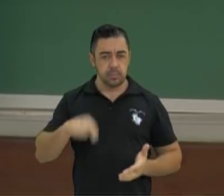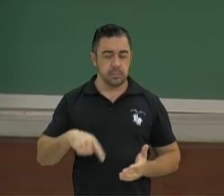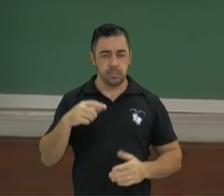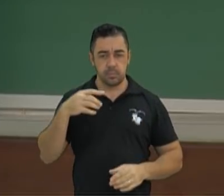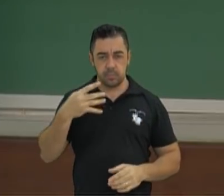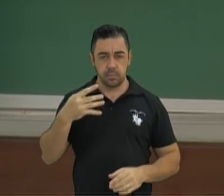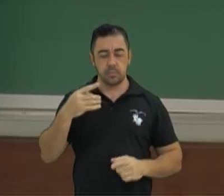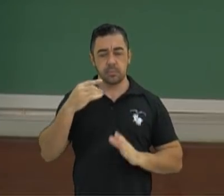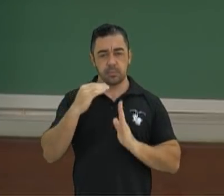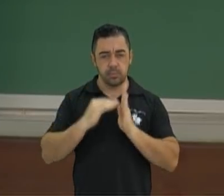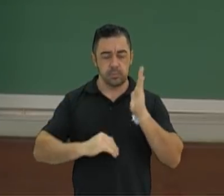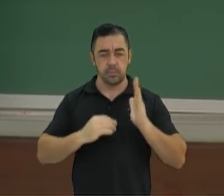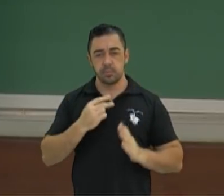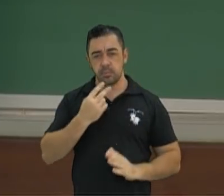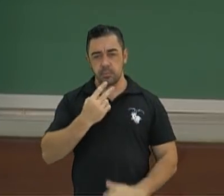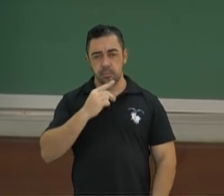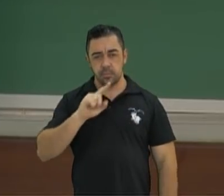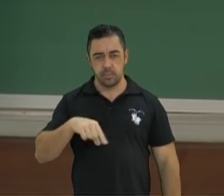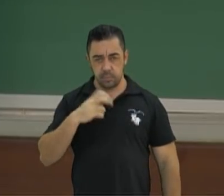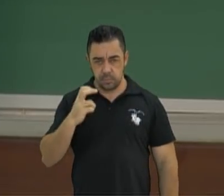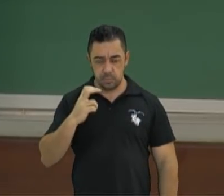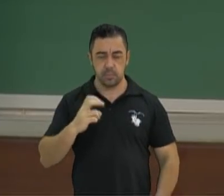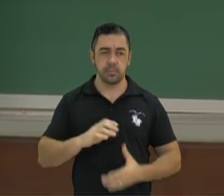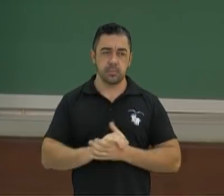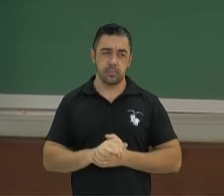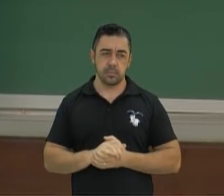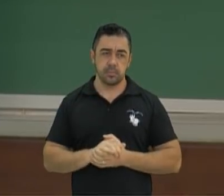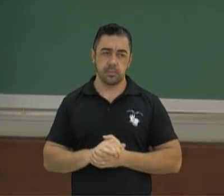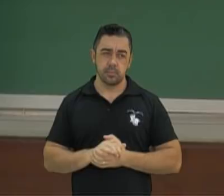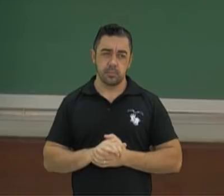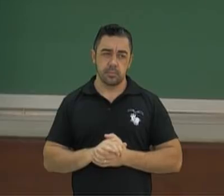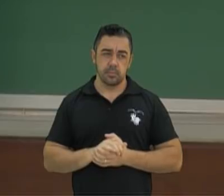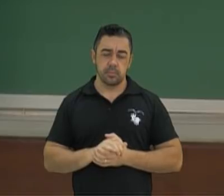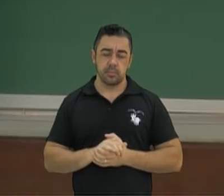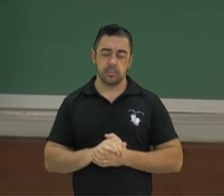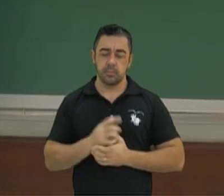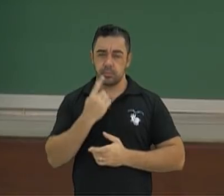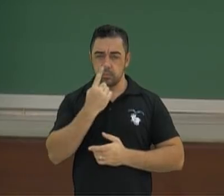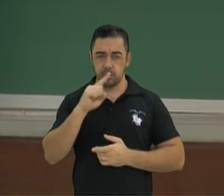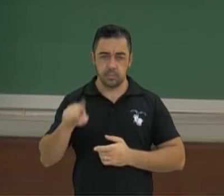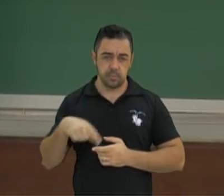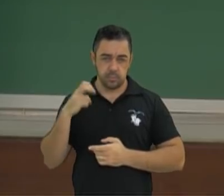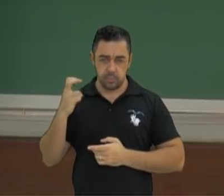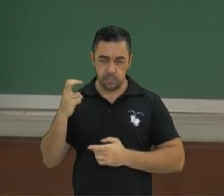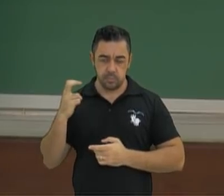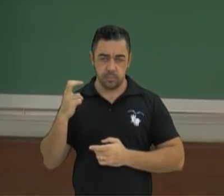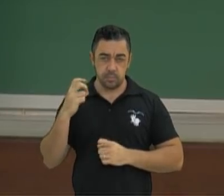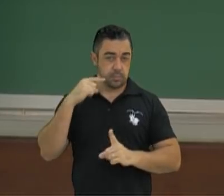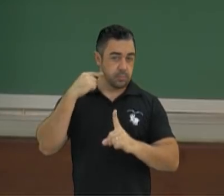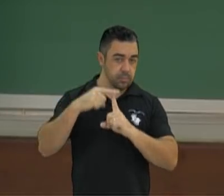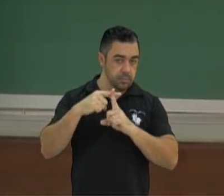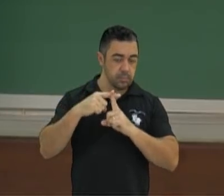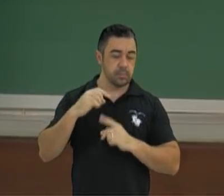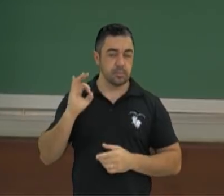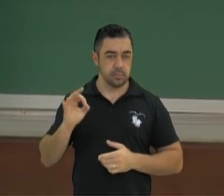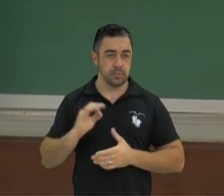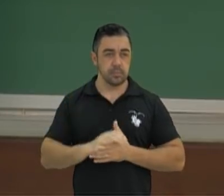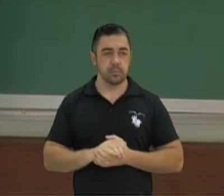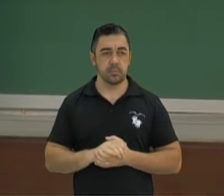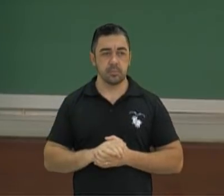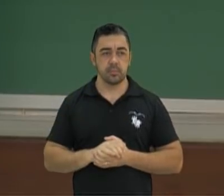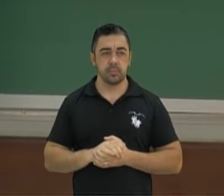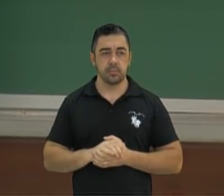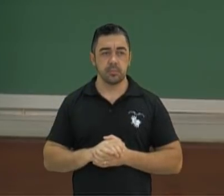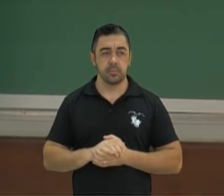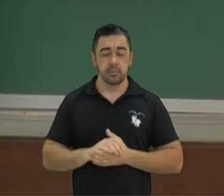4 menos 2,5, ok? Bom, então seria 1,5 grau positivo,